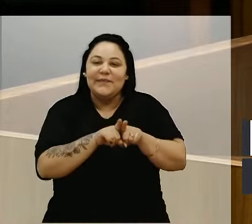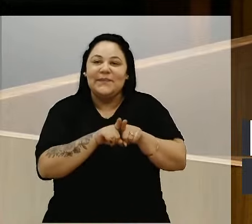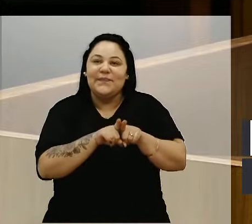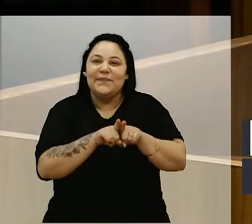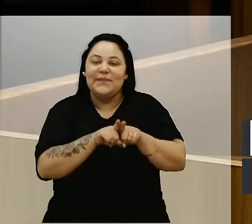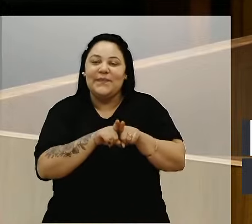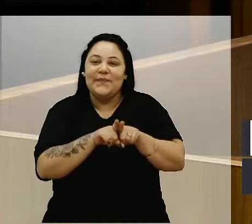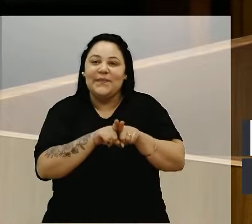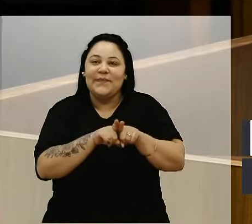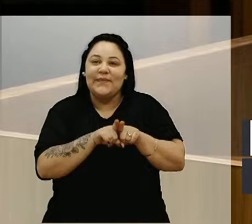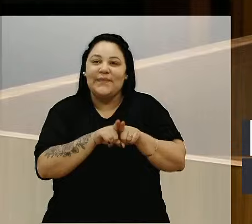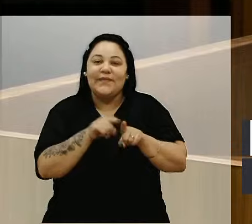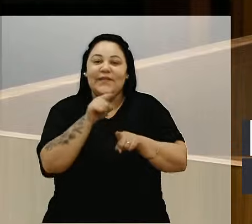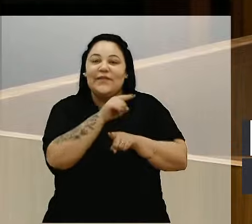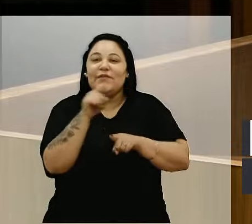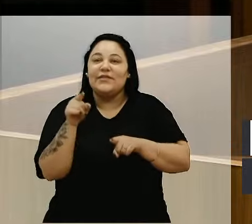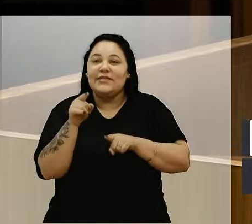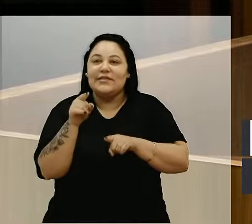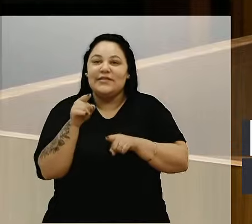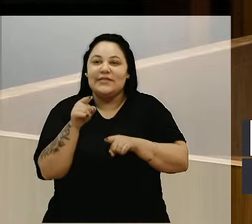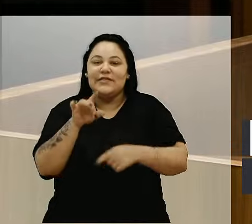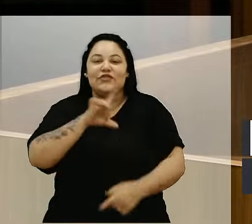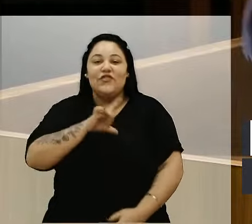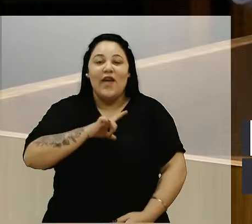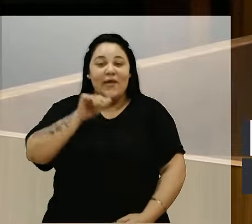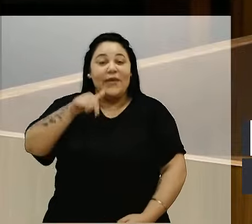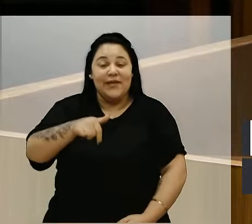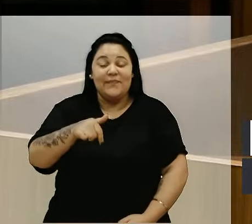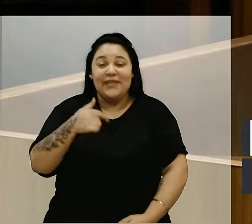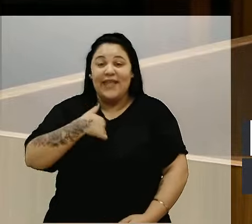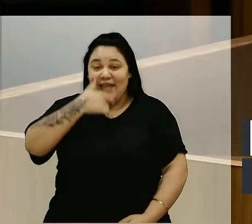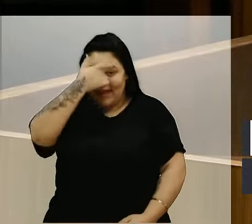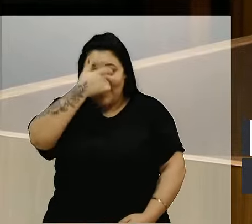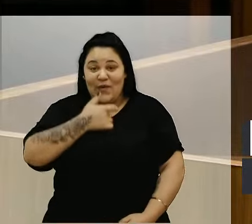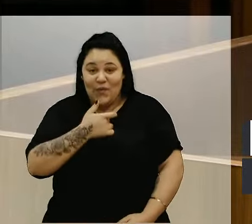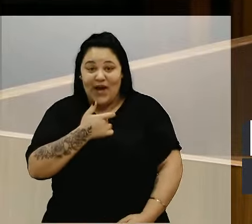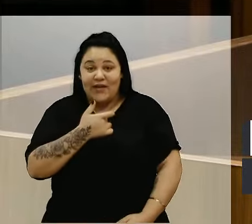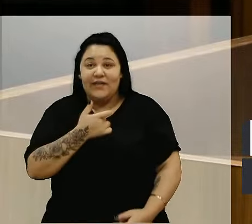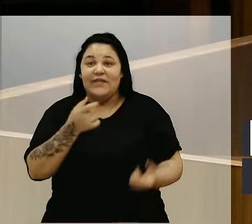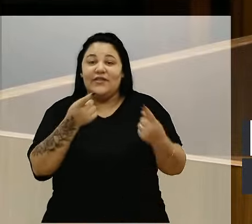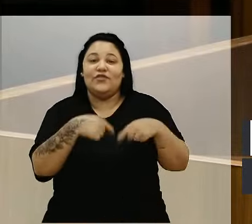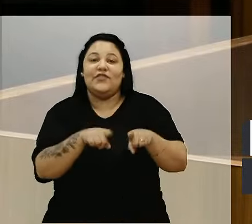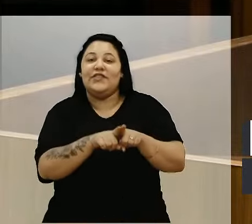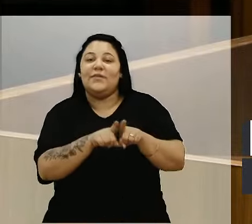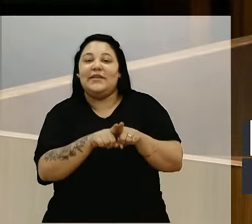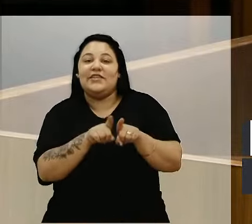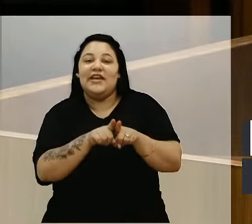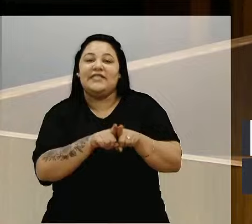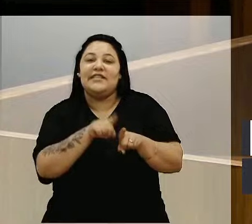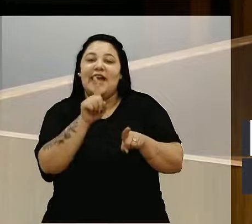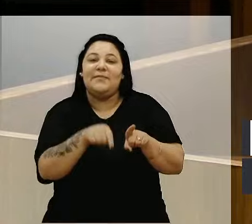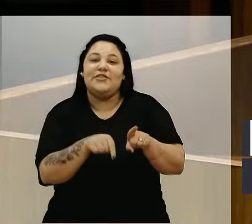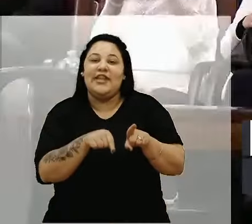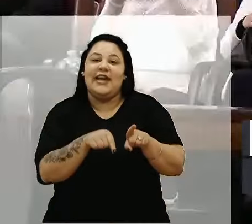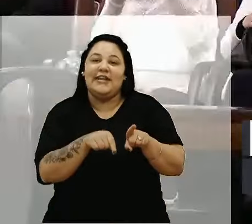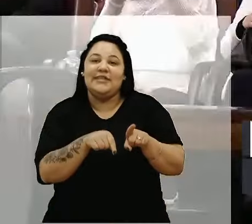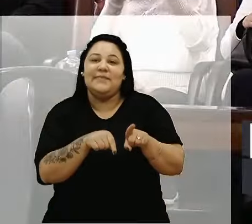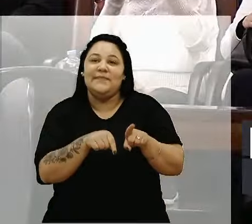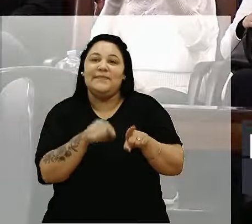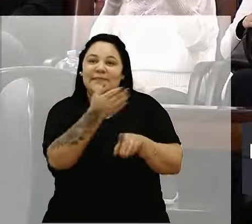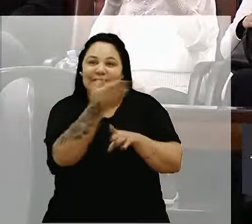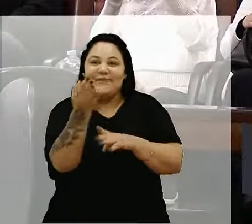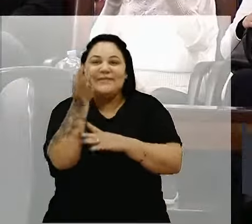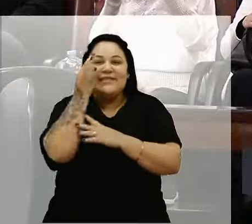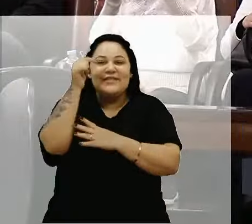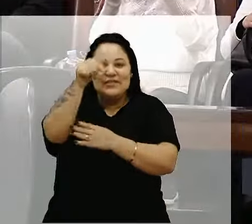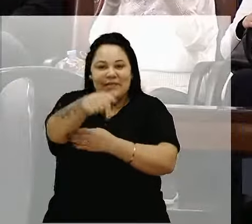presentes que vieram te abraçar nesta manhã. Talvez, dá uma olhadinha para trás, Dione, e olha que bonito o plenário super lotado te abraçando nessa